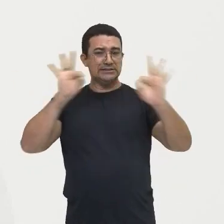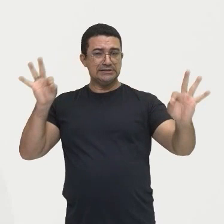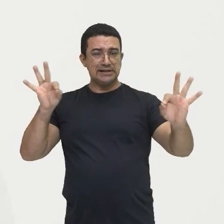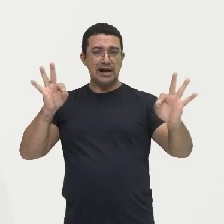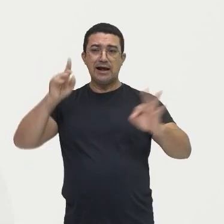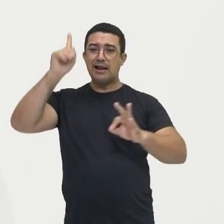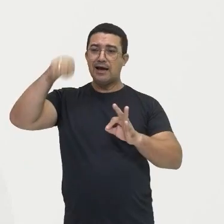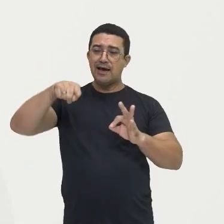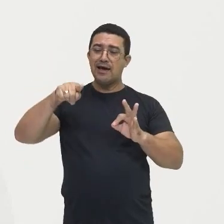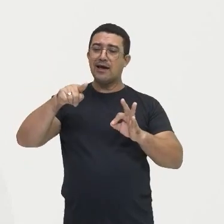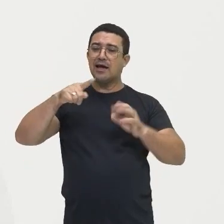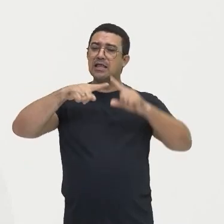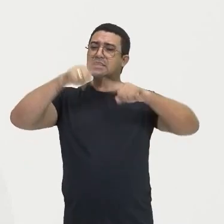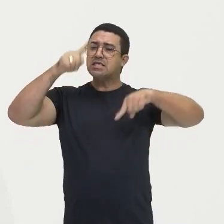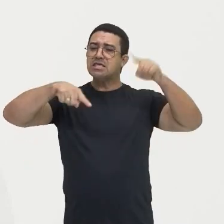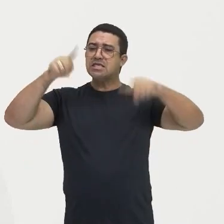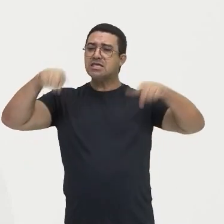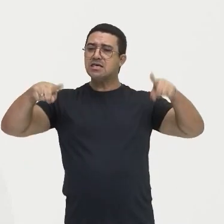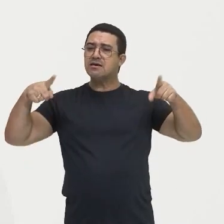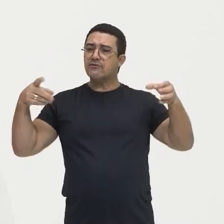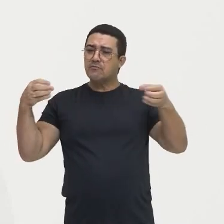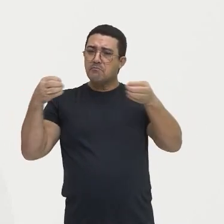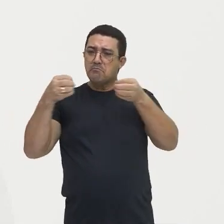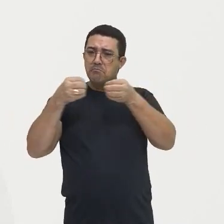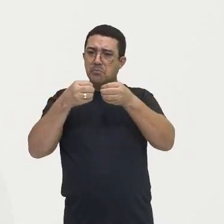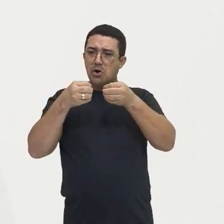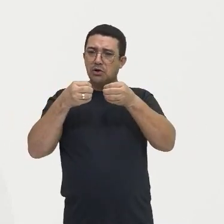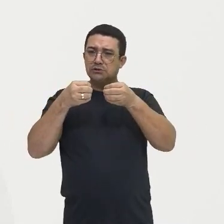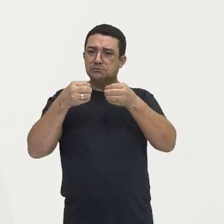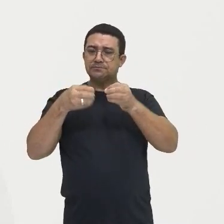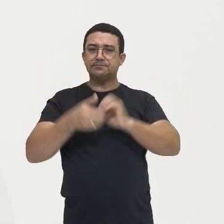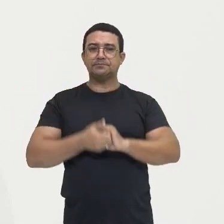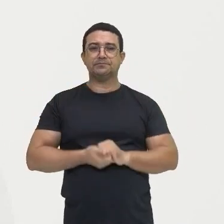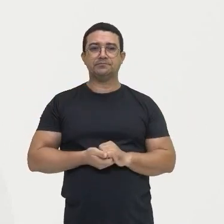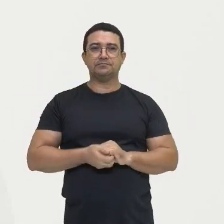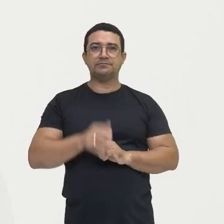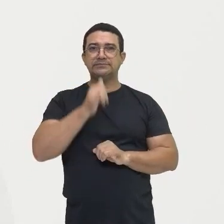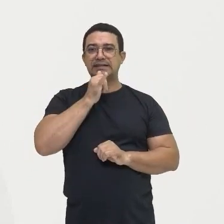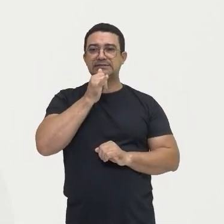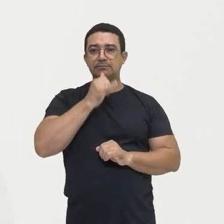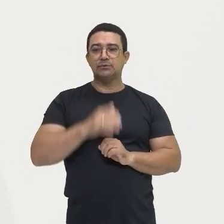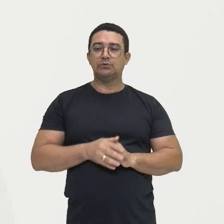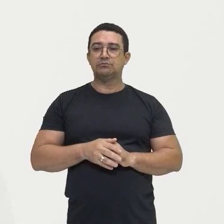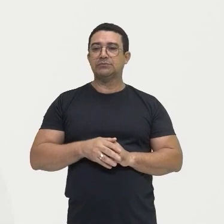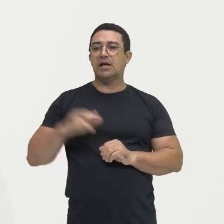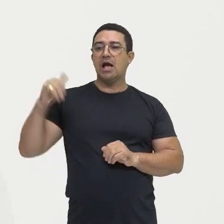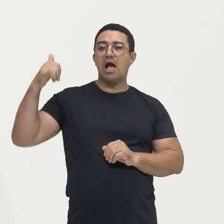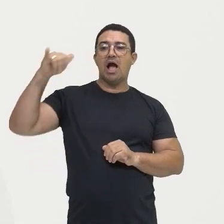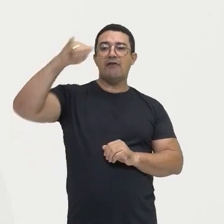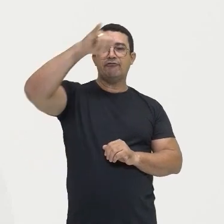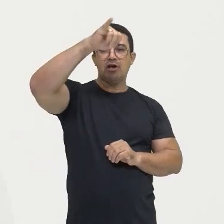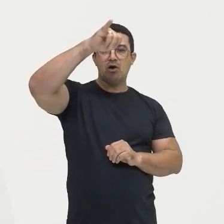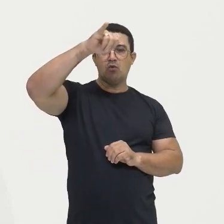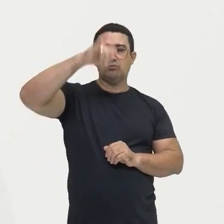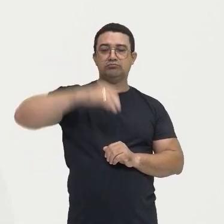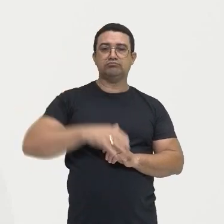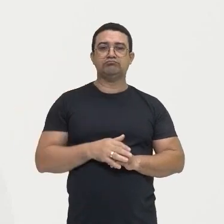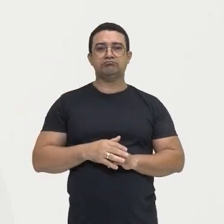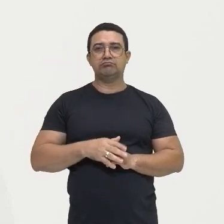nível de aproximação que a gente tem em relação a um ponto, por exemplo. É como se você estivesse no avião. Se você está